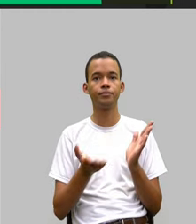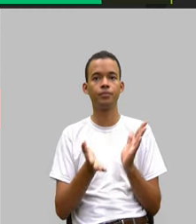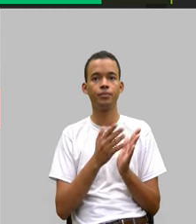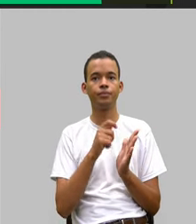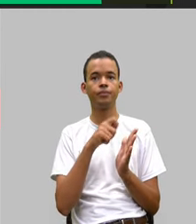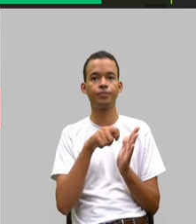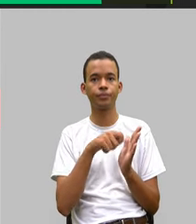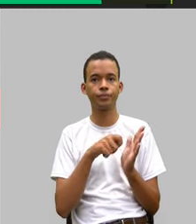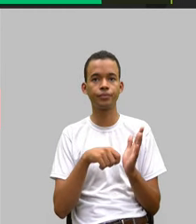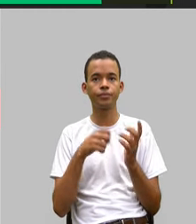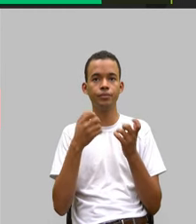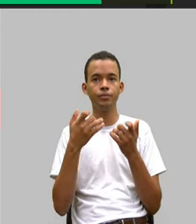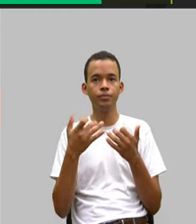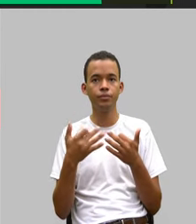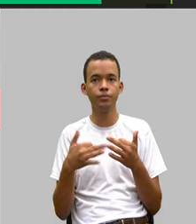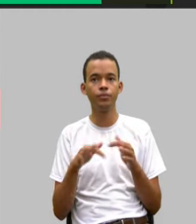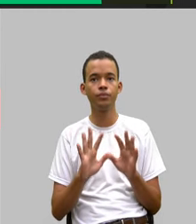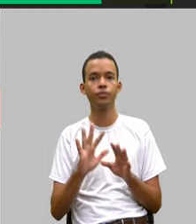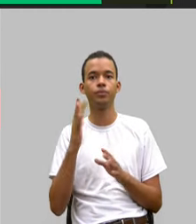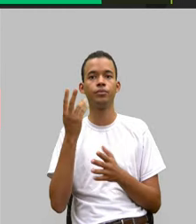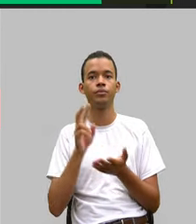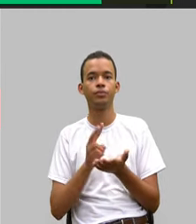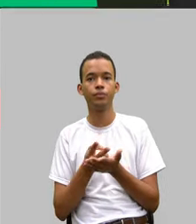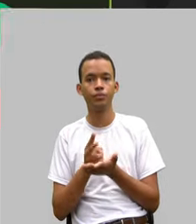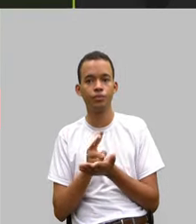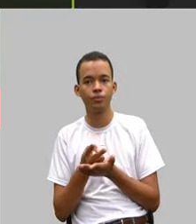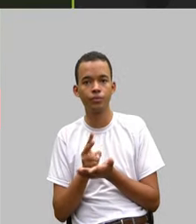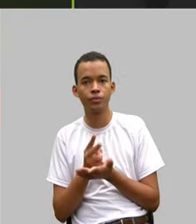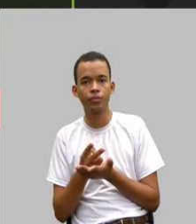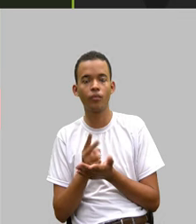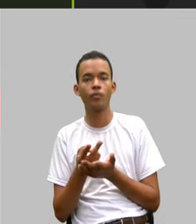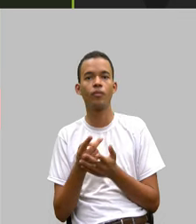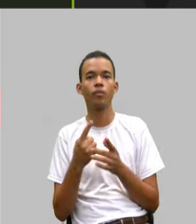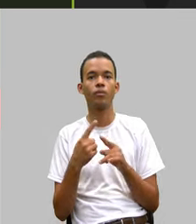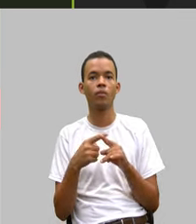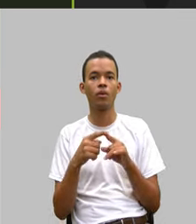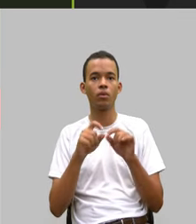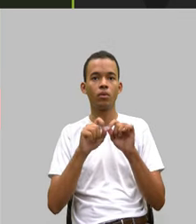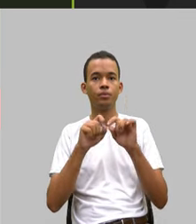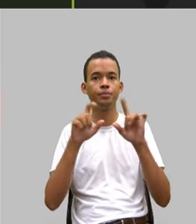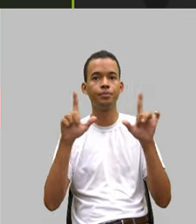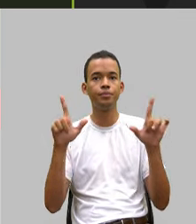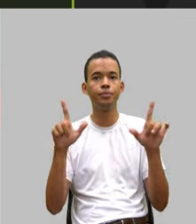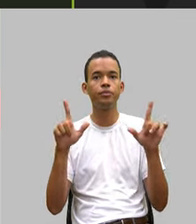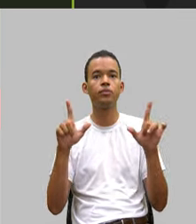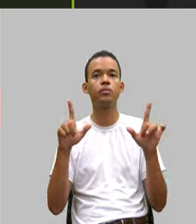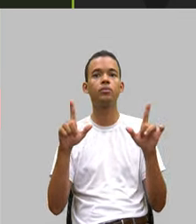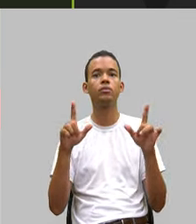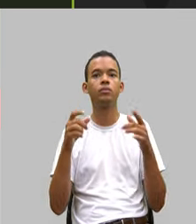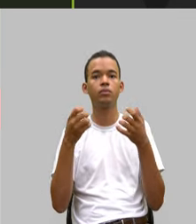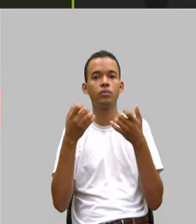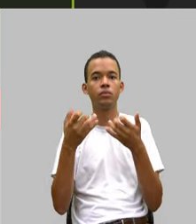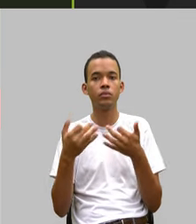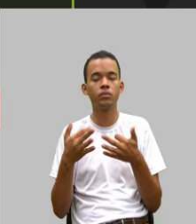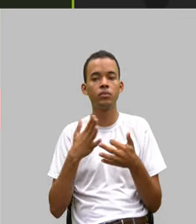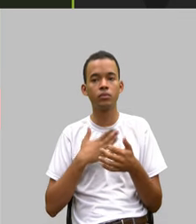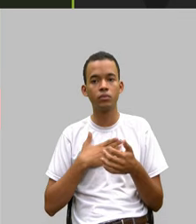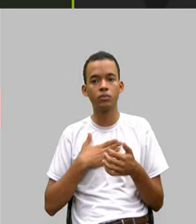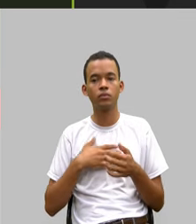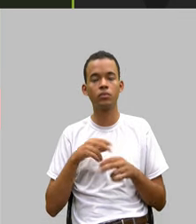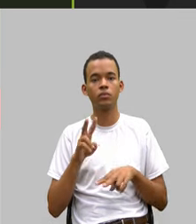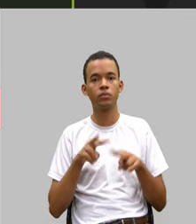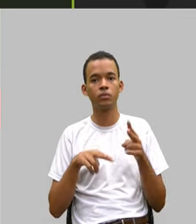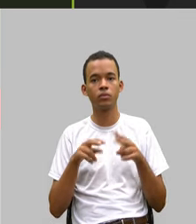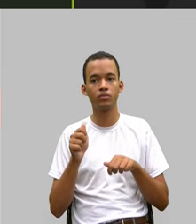não esteja tão claro aí para vocês diante da da distância e da projeção mas eu queria trazer essa avaliação Esse é um